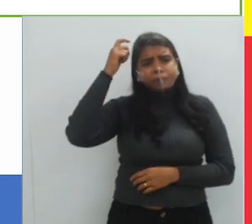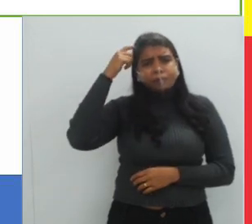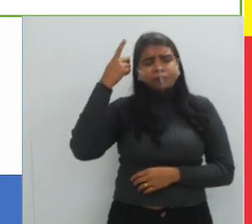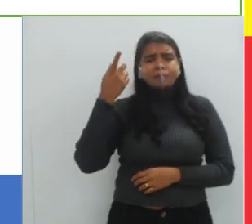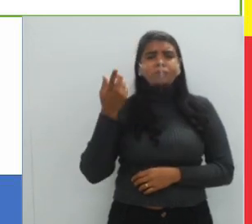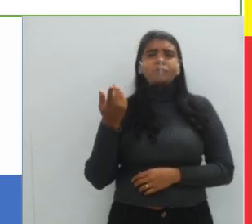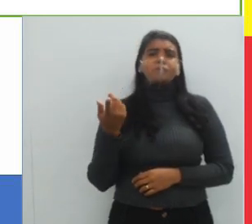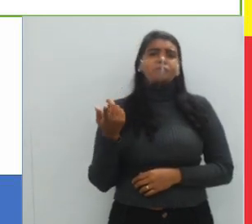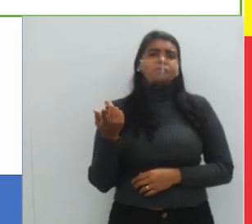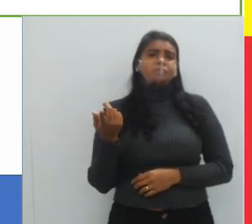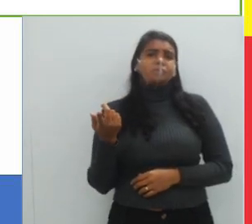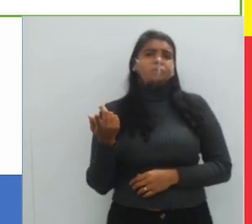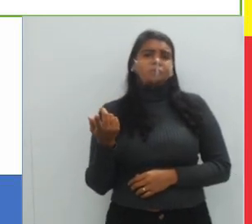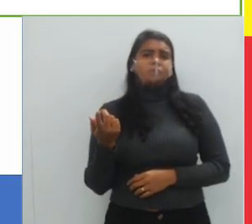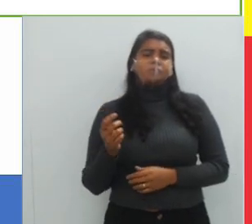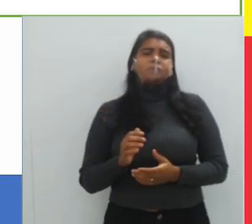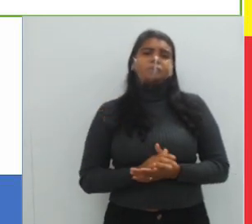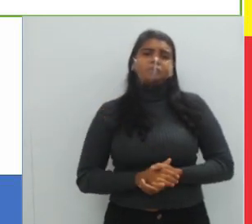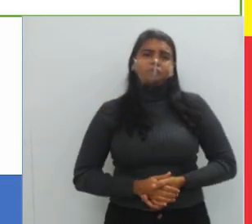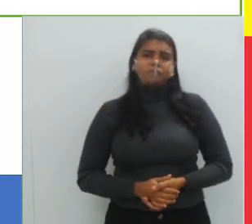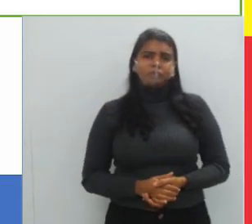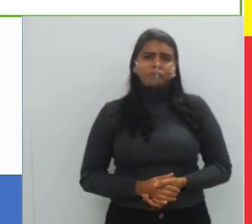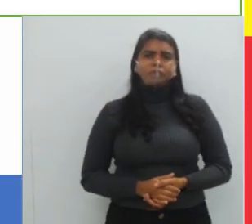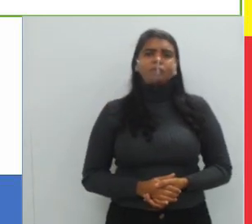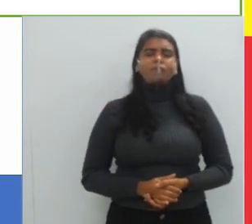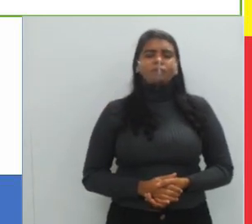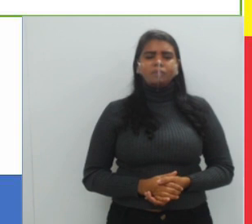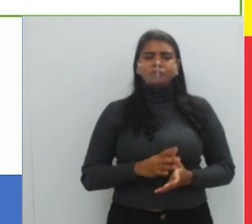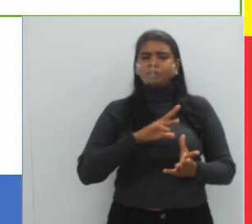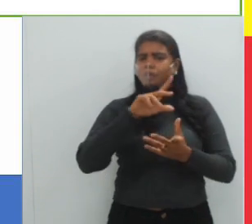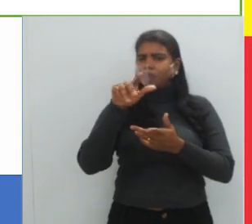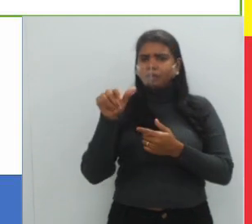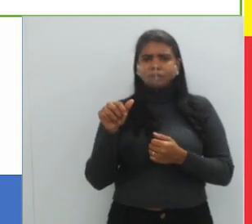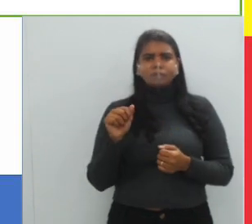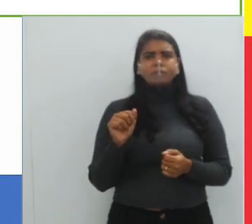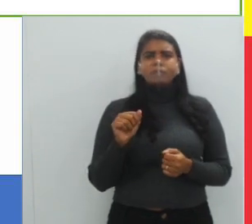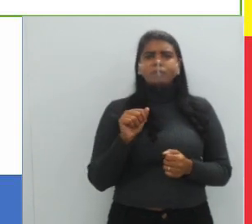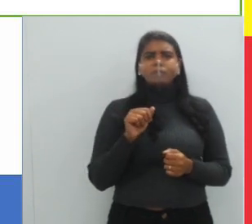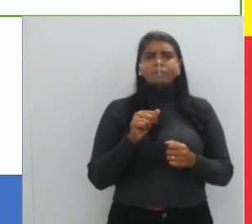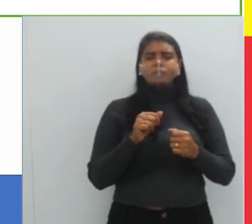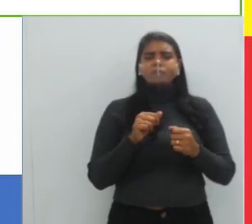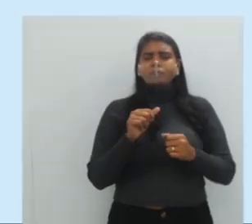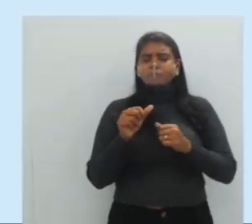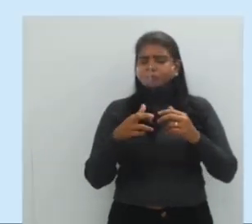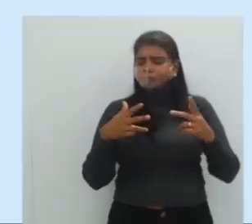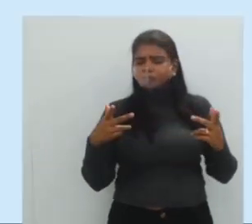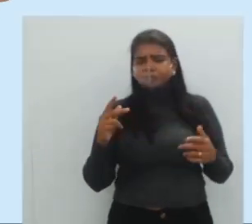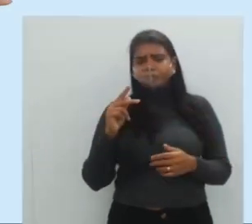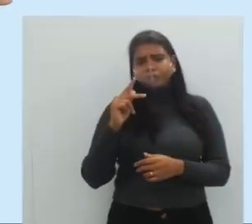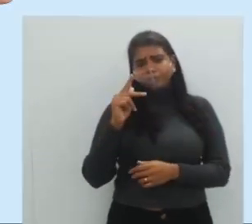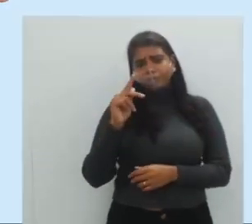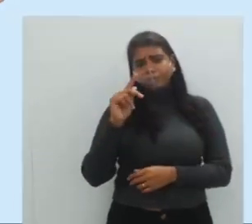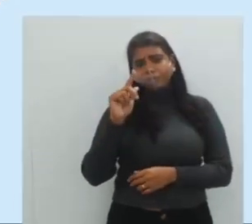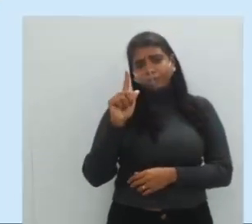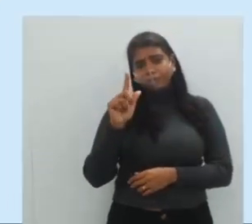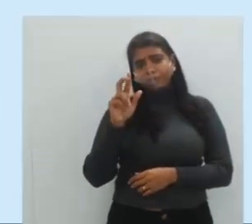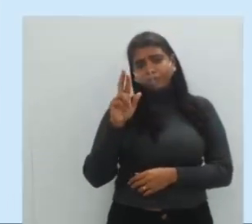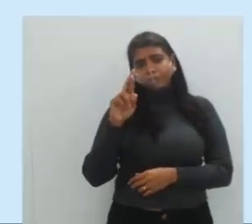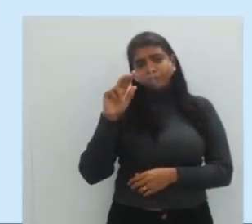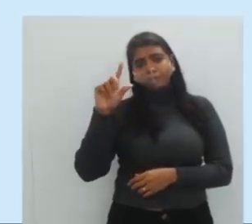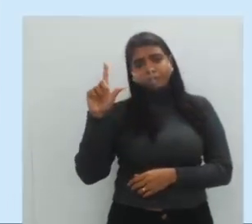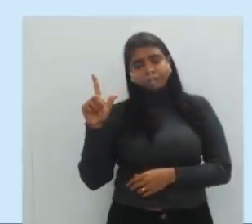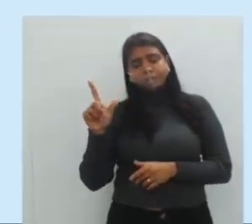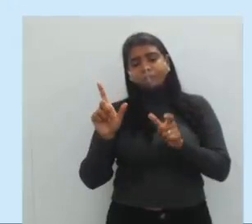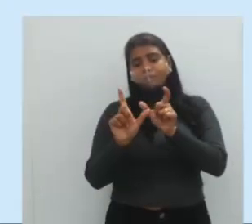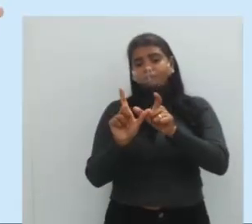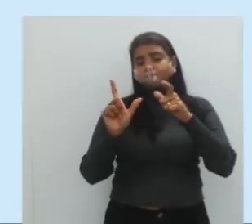o mundo é plural. O mundo é plural. No slide anterior, nós vimos o